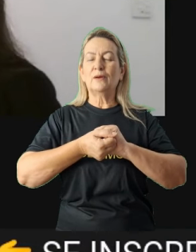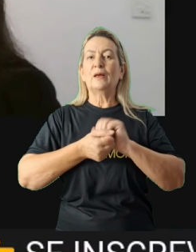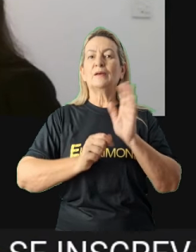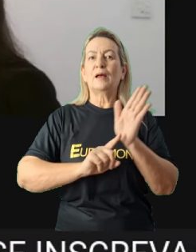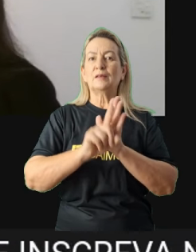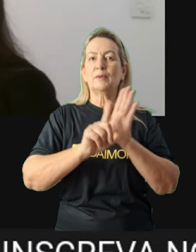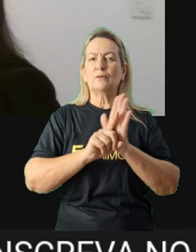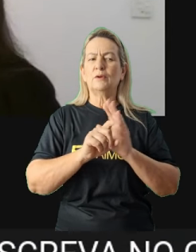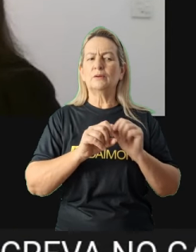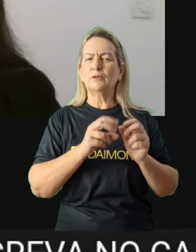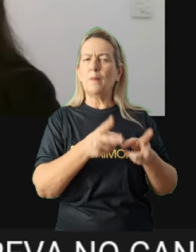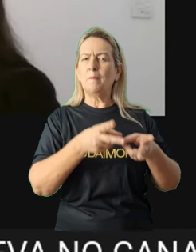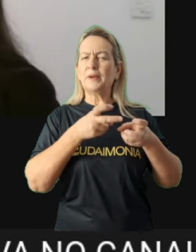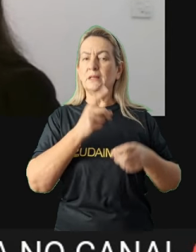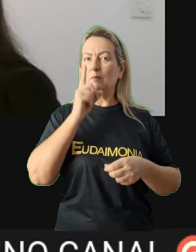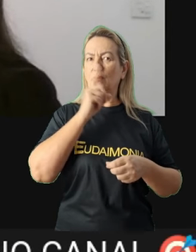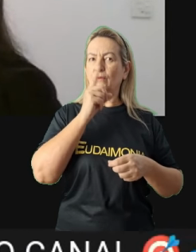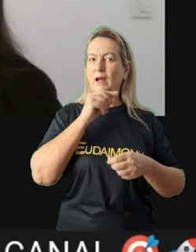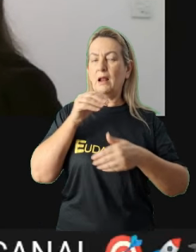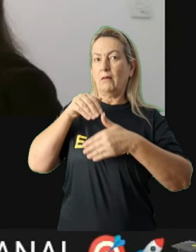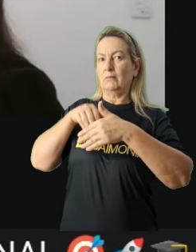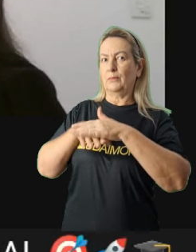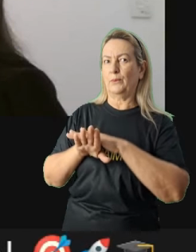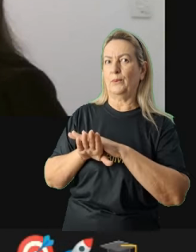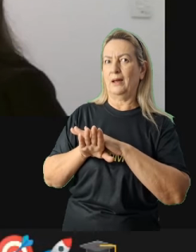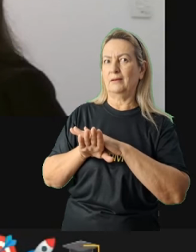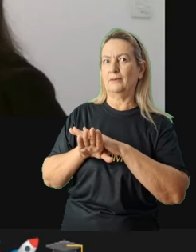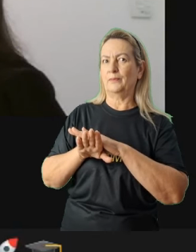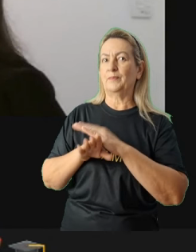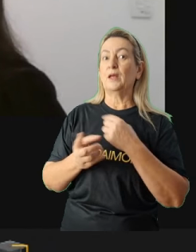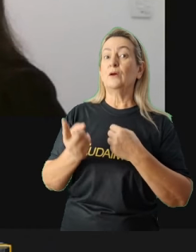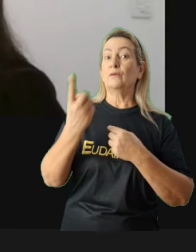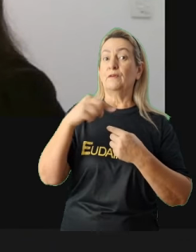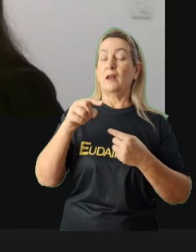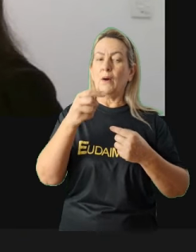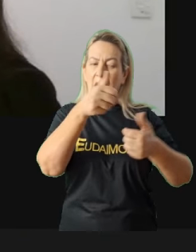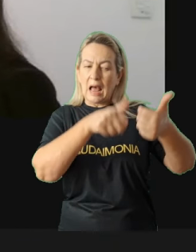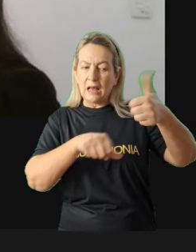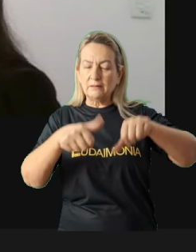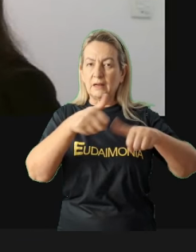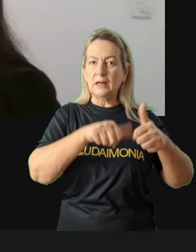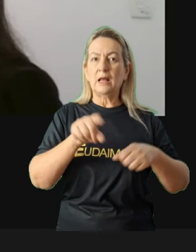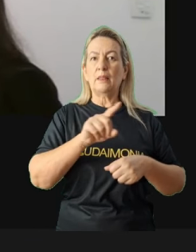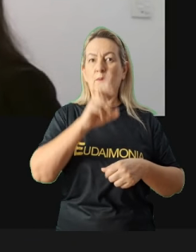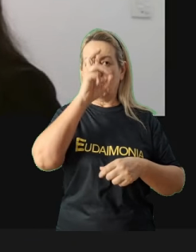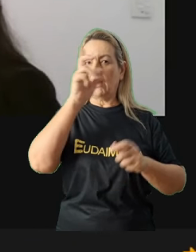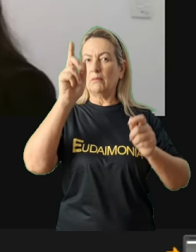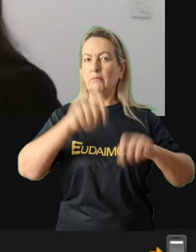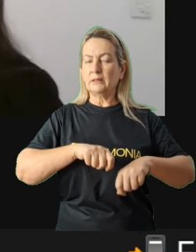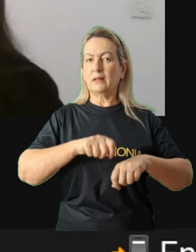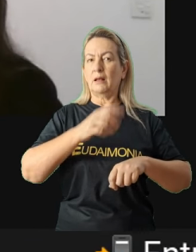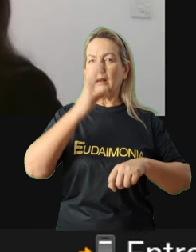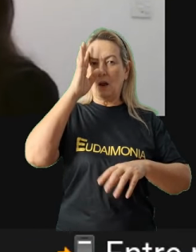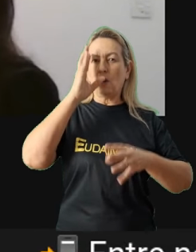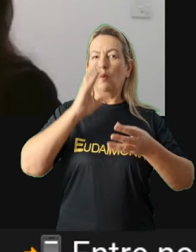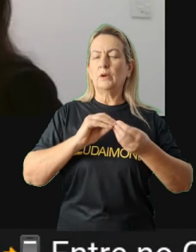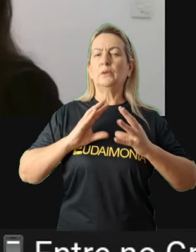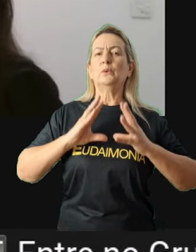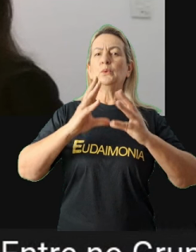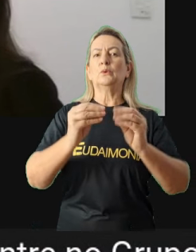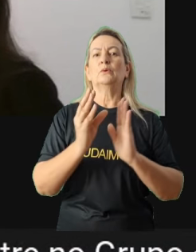dou outra pergunta, guarda essa lacuna. No final, eu avaliei não a tua capacidade de compreender